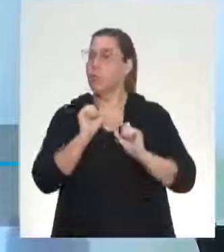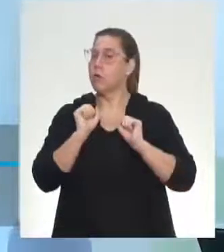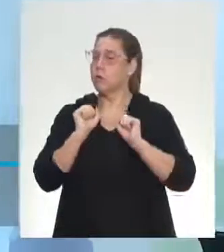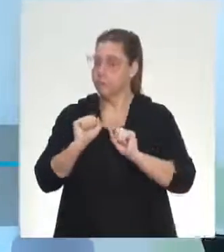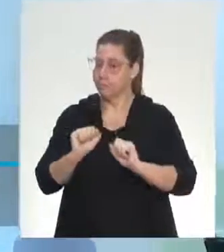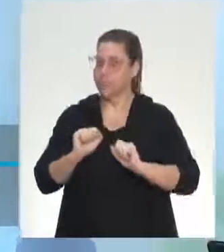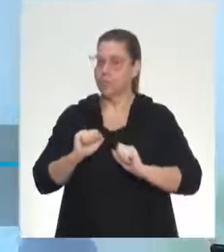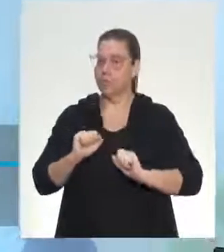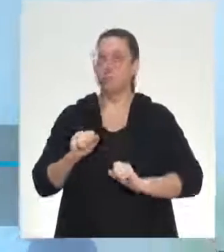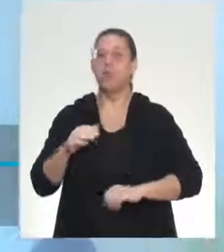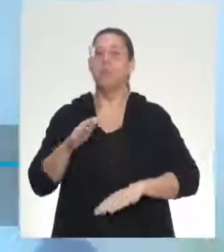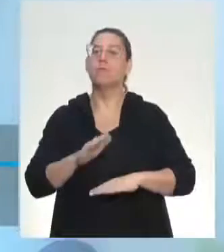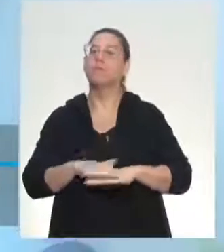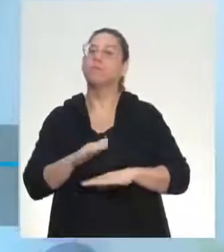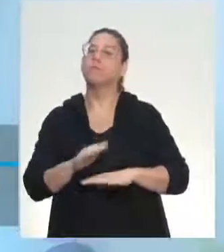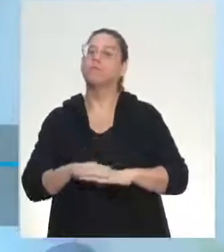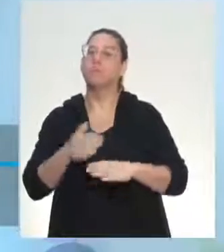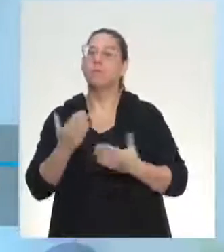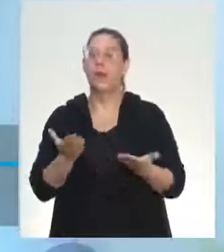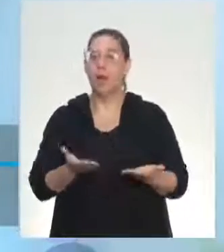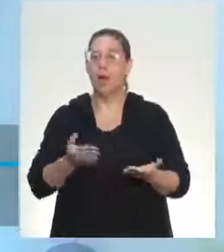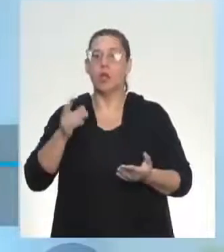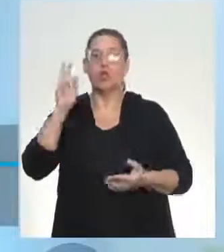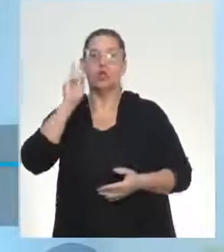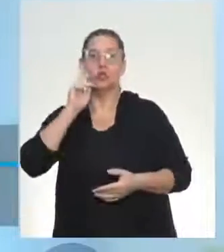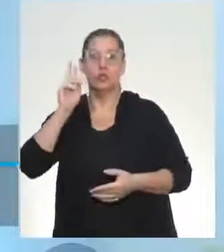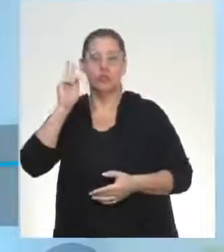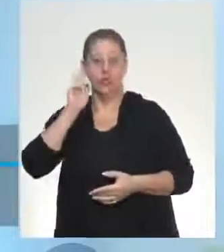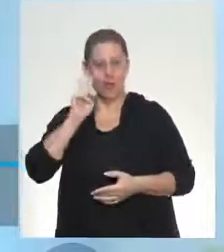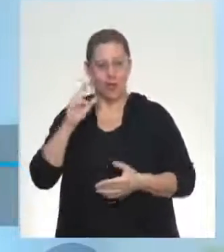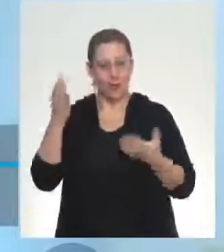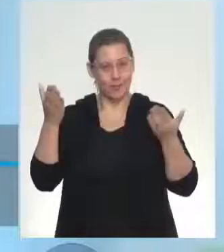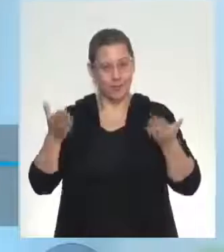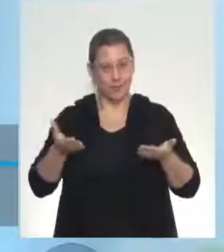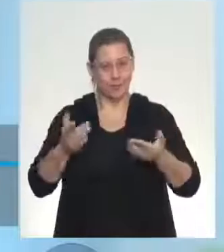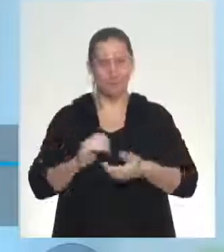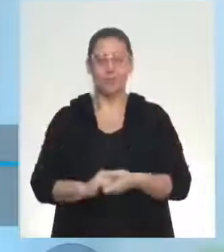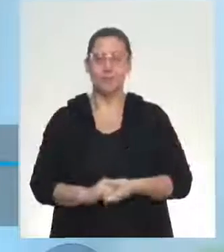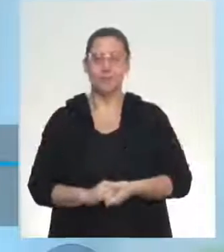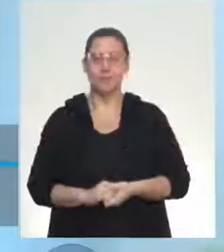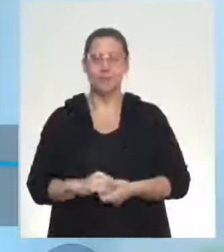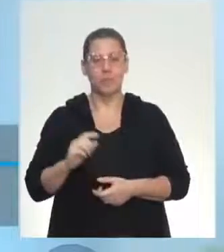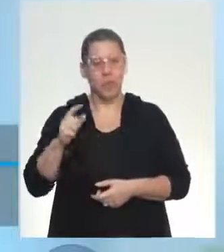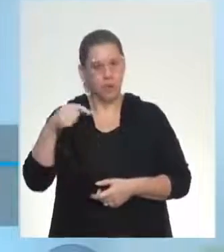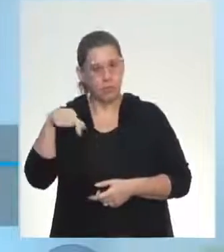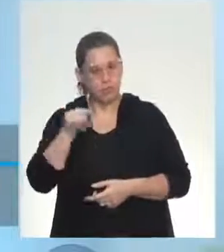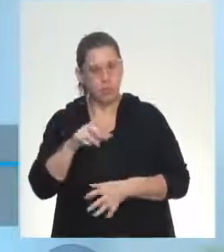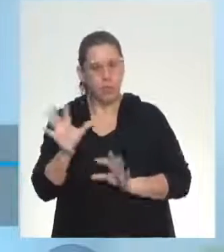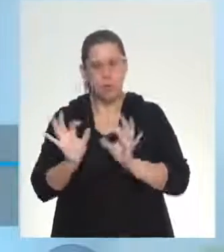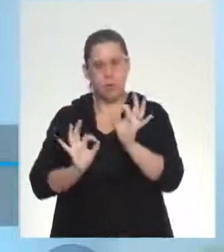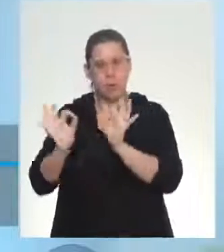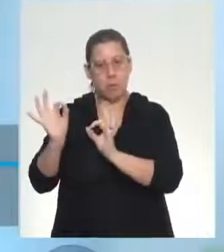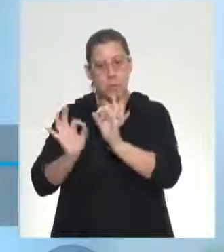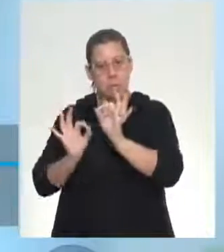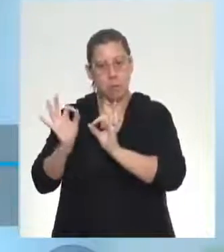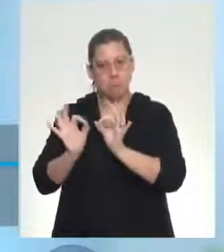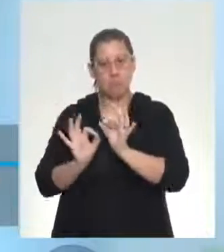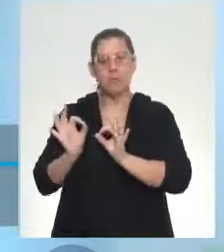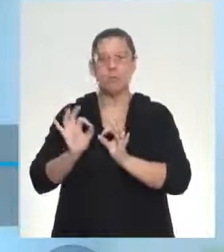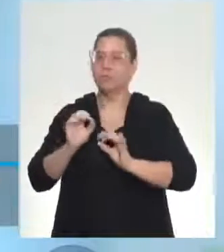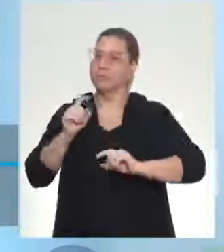possamos desenvolver a aula de história de hoje. Enquanto vocês organizam os